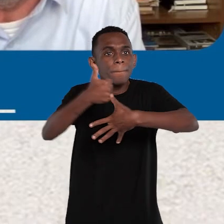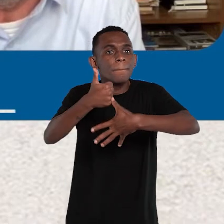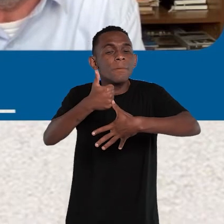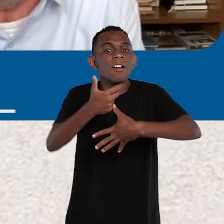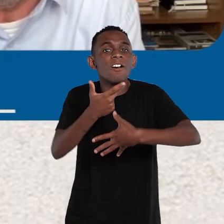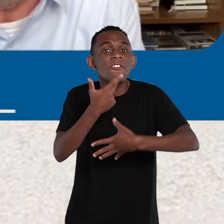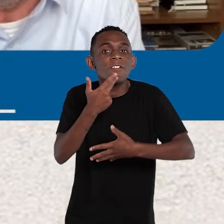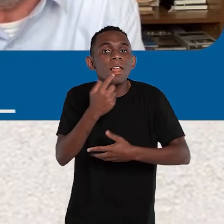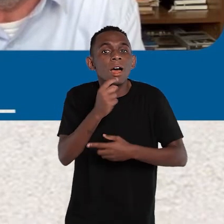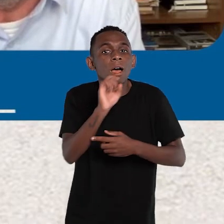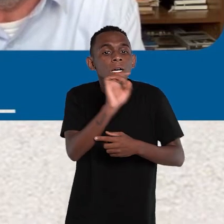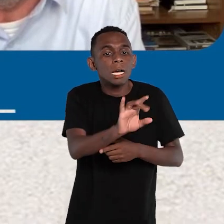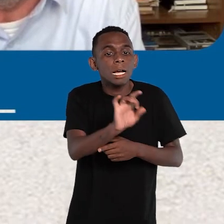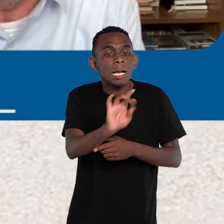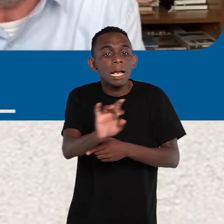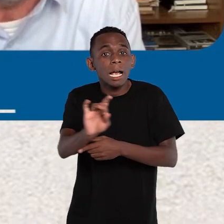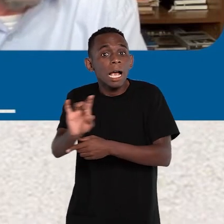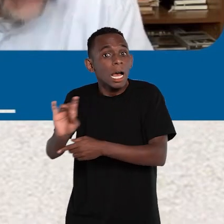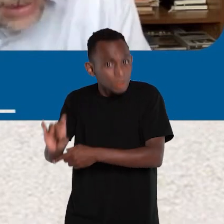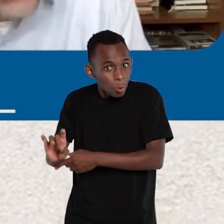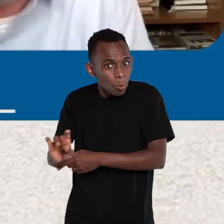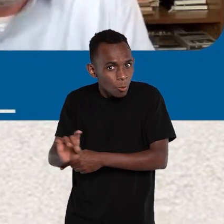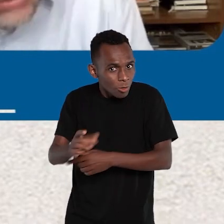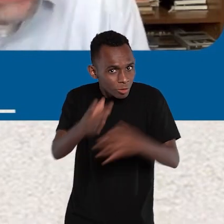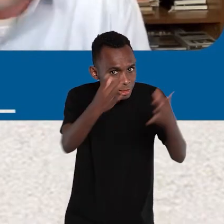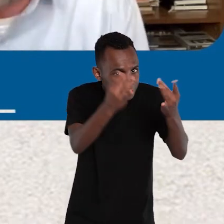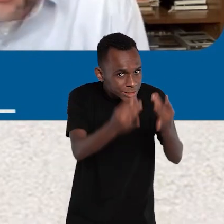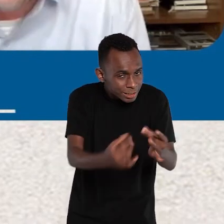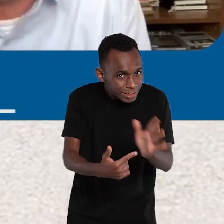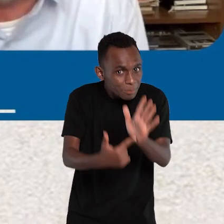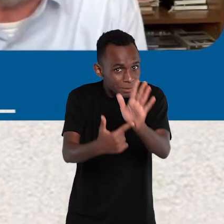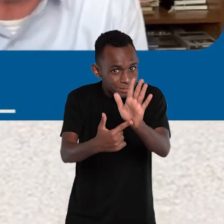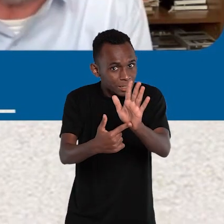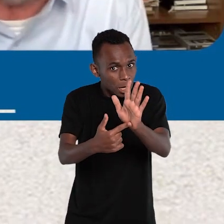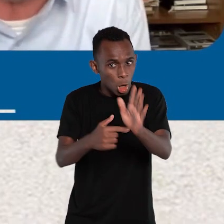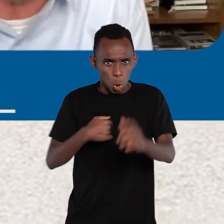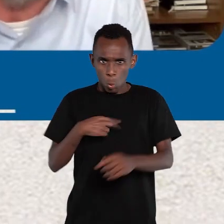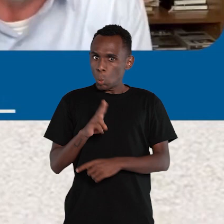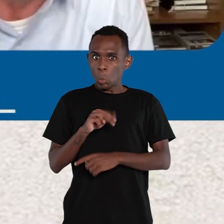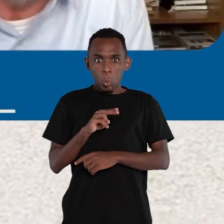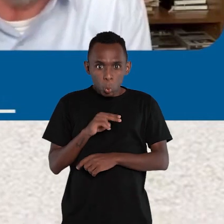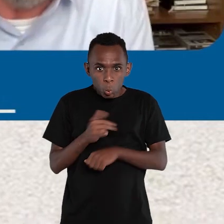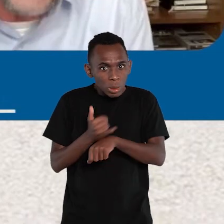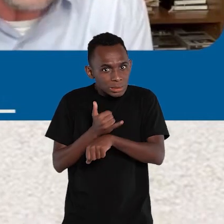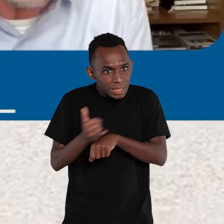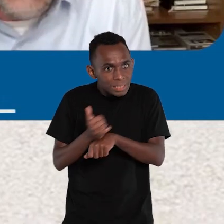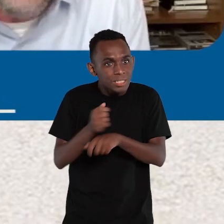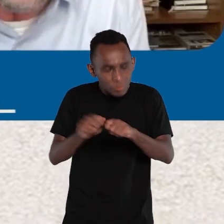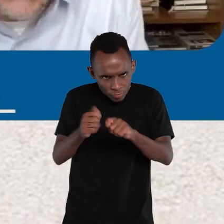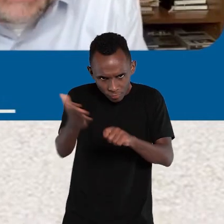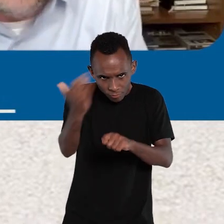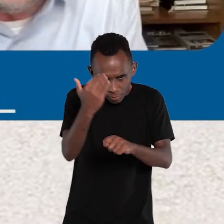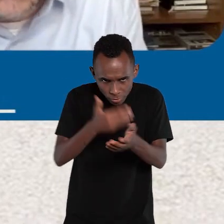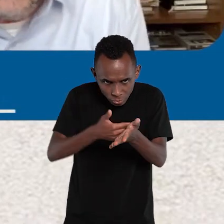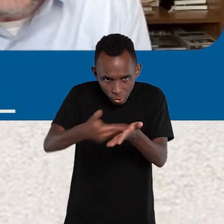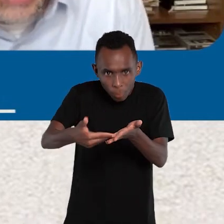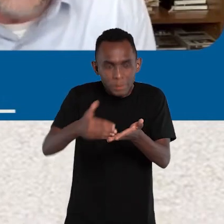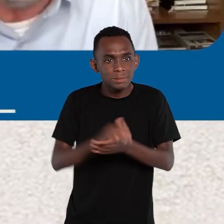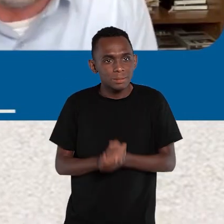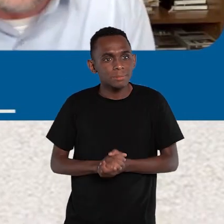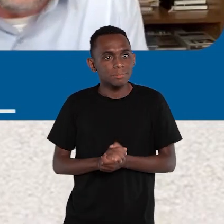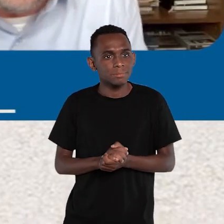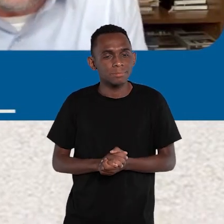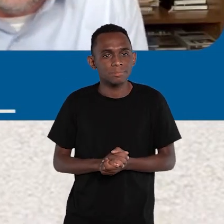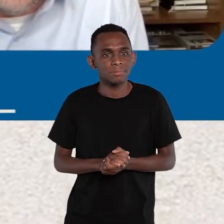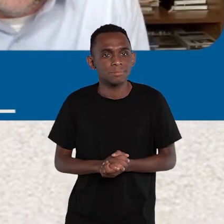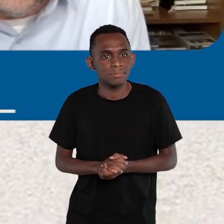Vamos falar sobre um por um, que não são tantos? Vamos falar sobre um, maravilhoso. Bora. Nunca fiz isso. Pois nunca fiz isso. Pega aí o livro, vamos embora.